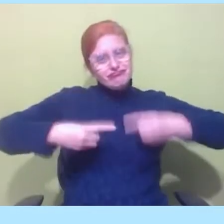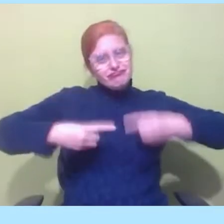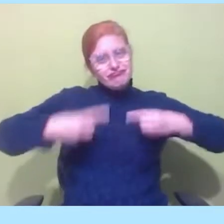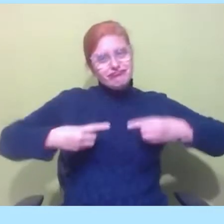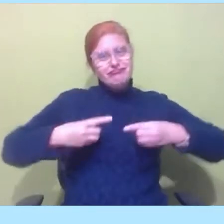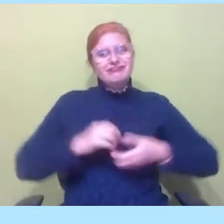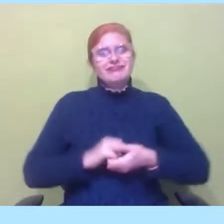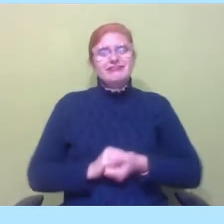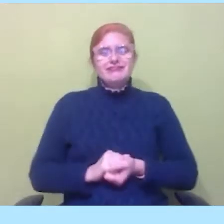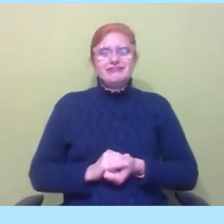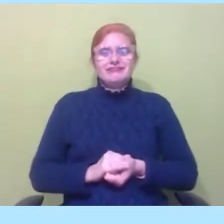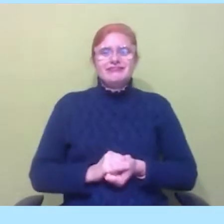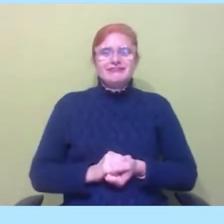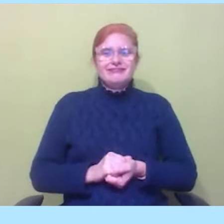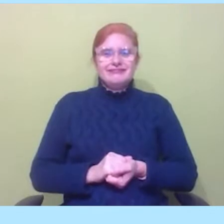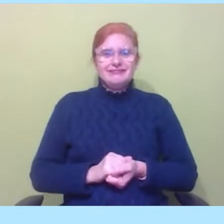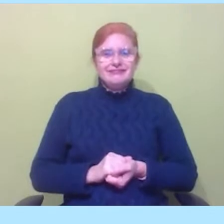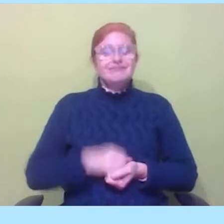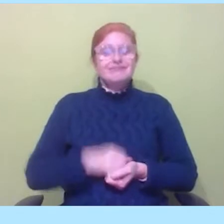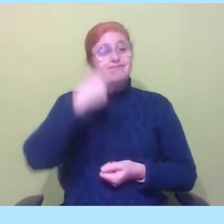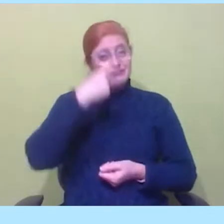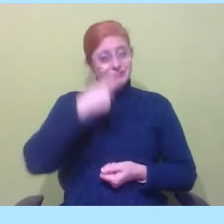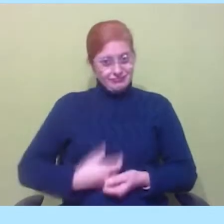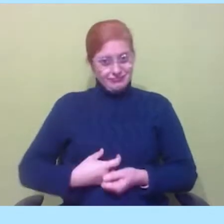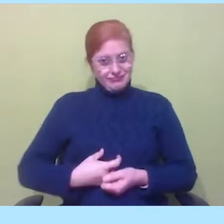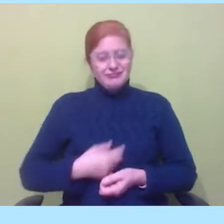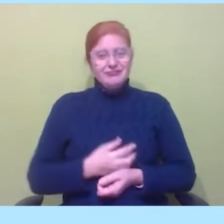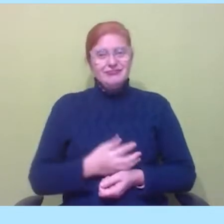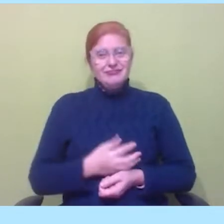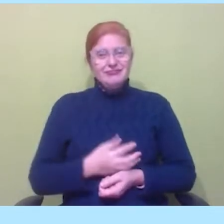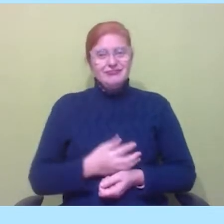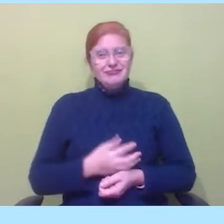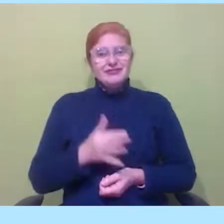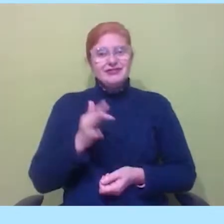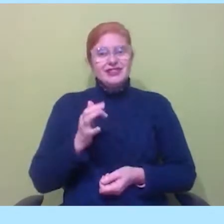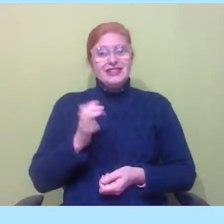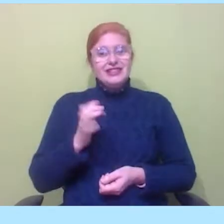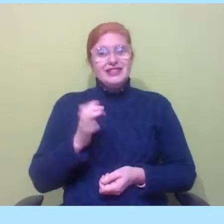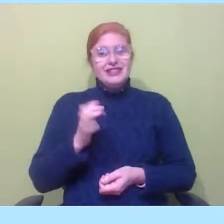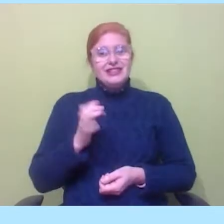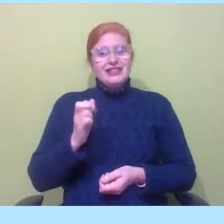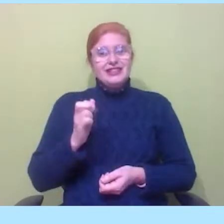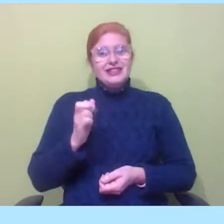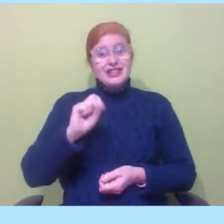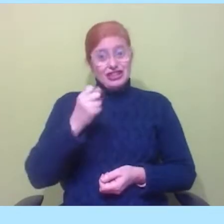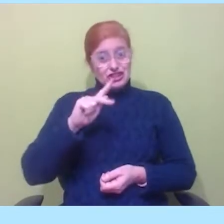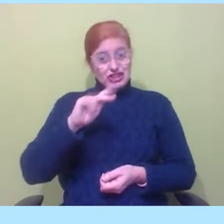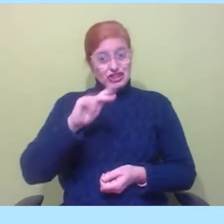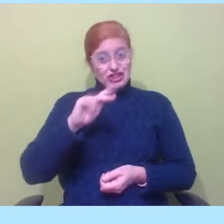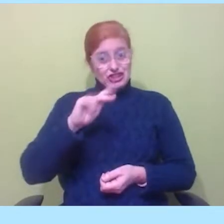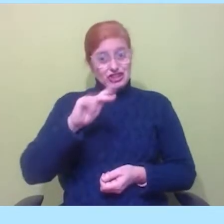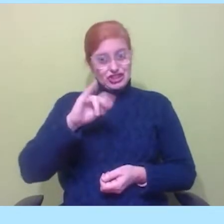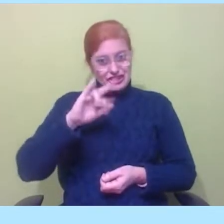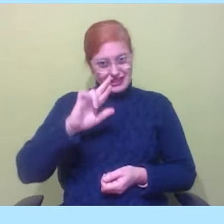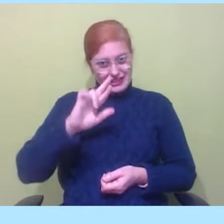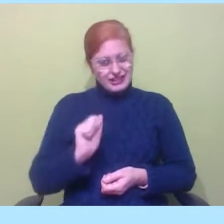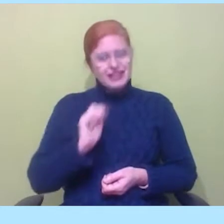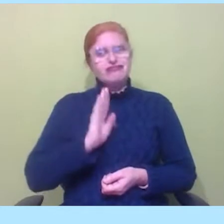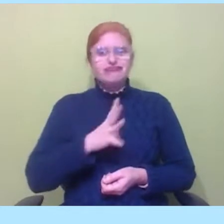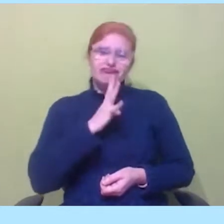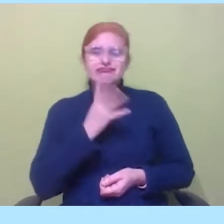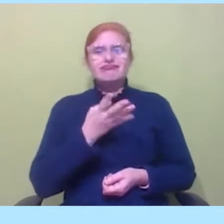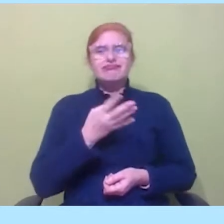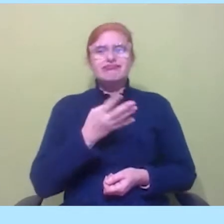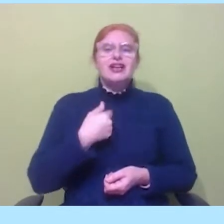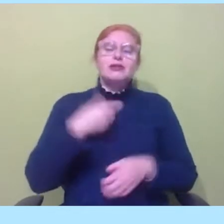Enfim, eu sou a Fershira, né, como me conhecem, faço parte de uma organização que se chama Maria